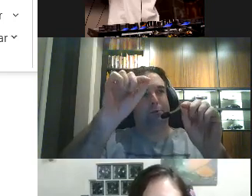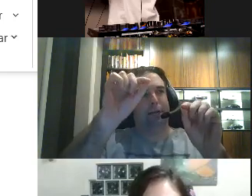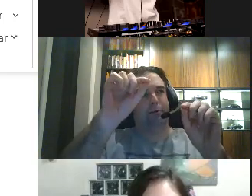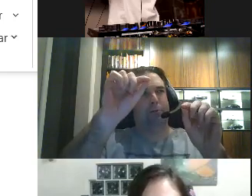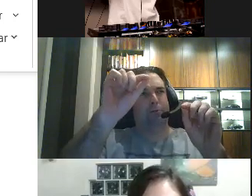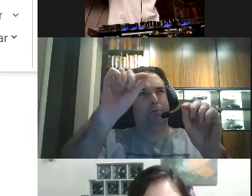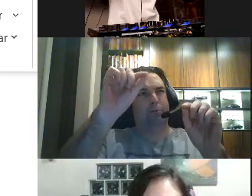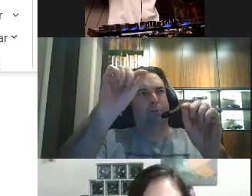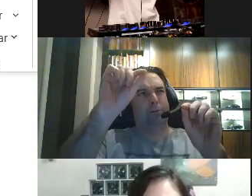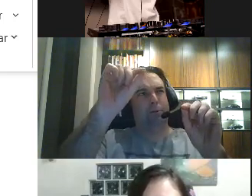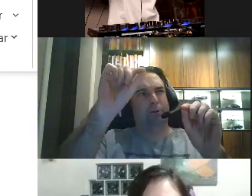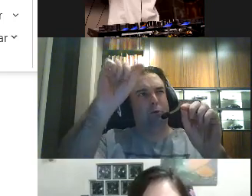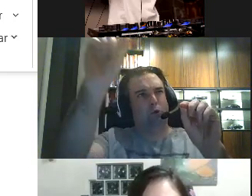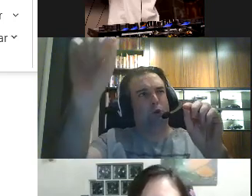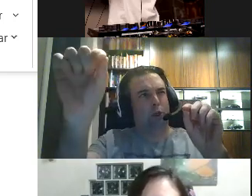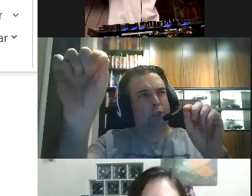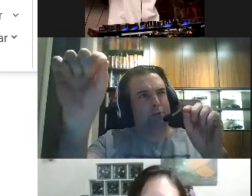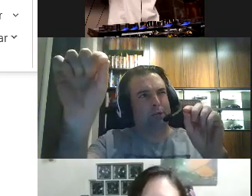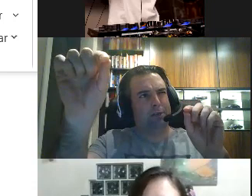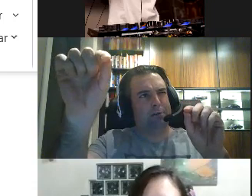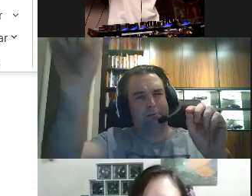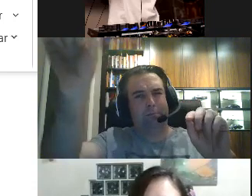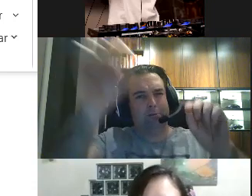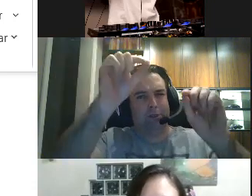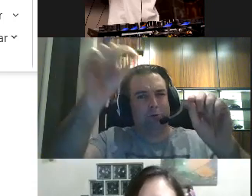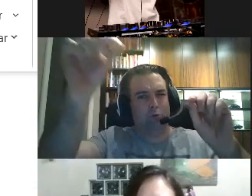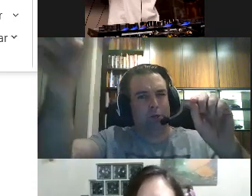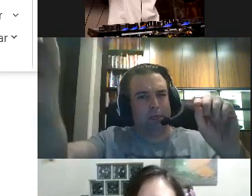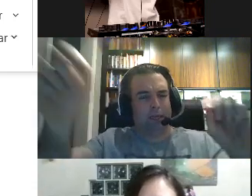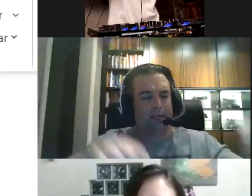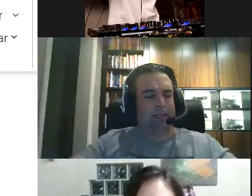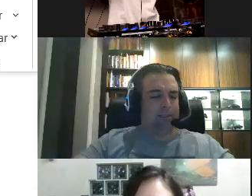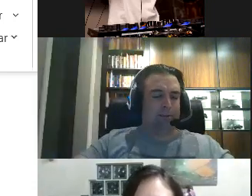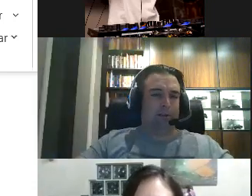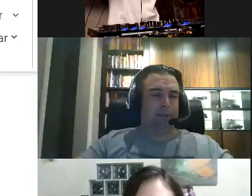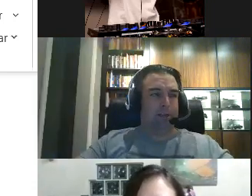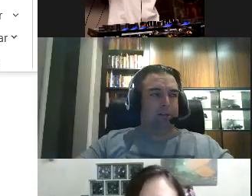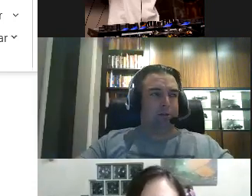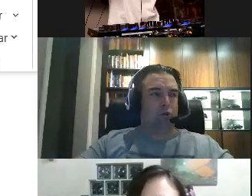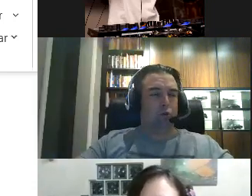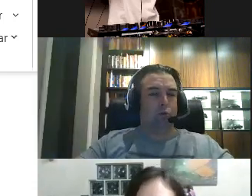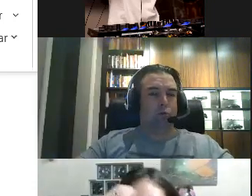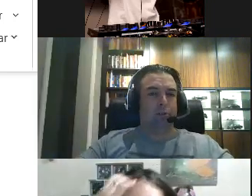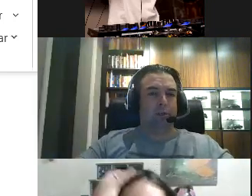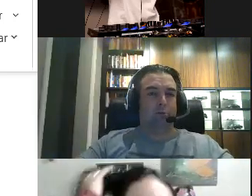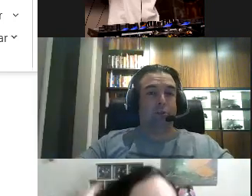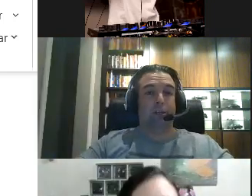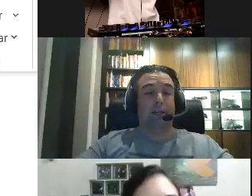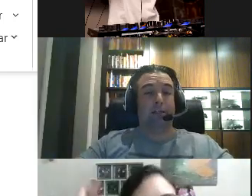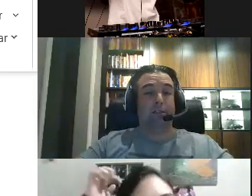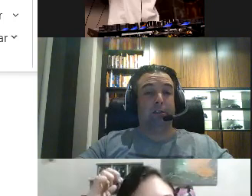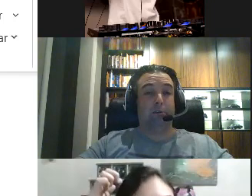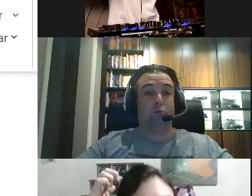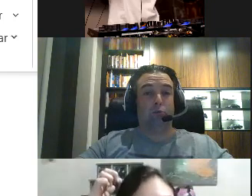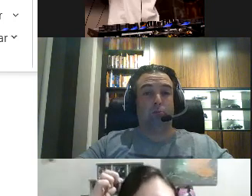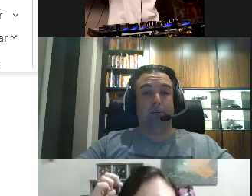Cristiano Ronaldo, o Totti, eu acho, não lembro, 5. Daí diz assim, ó, todos os